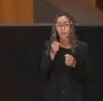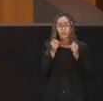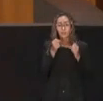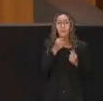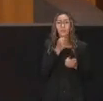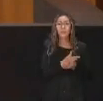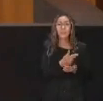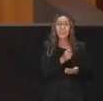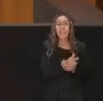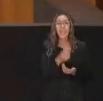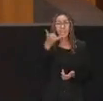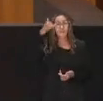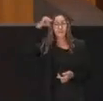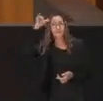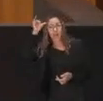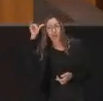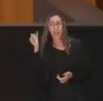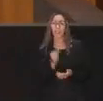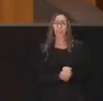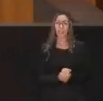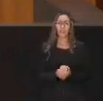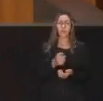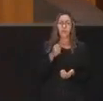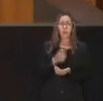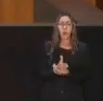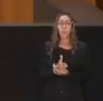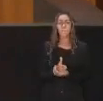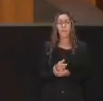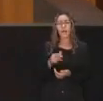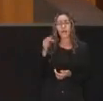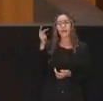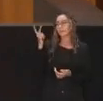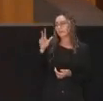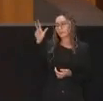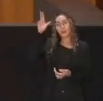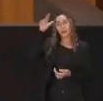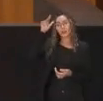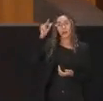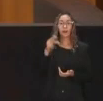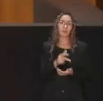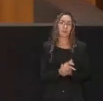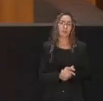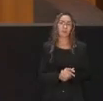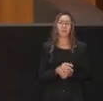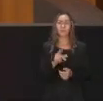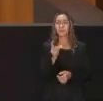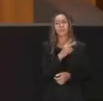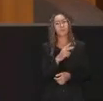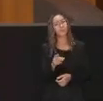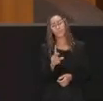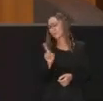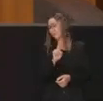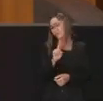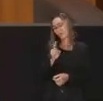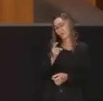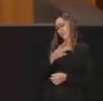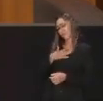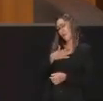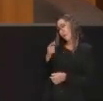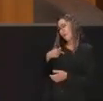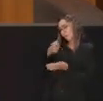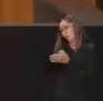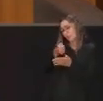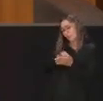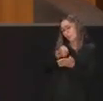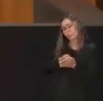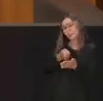cavalo. Eu falo, meu filho, isso aqui é coisa que eu venho há mais de 33 anos lutando para ter. Falei, aqui está a filha